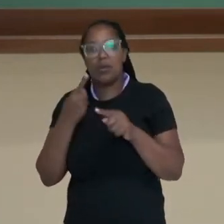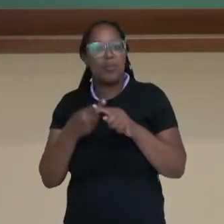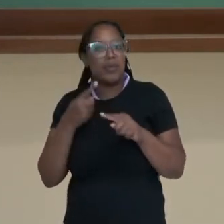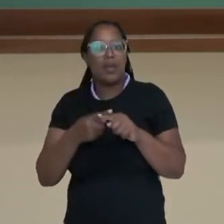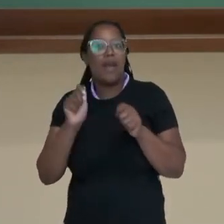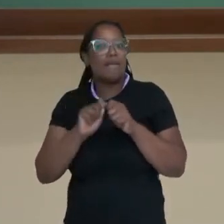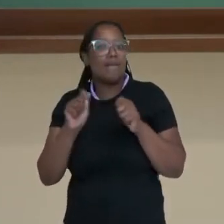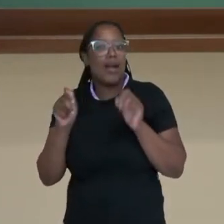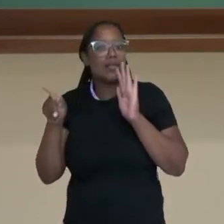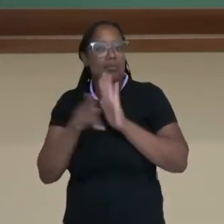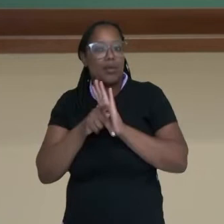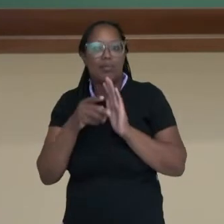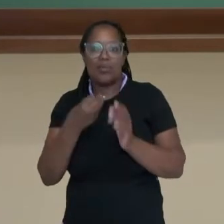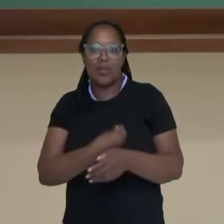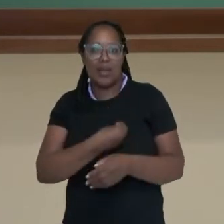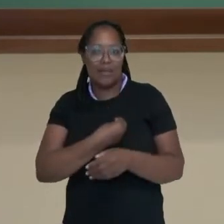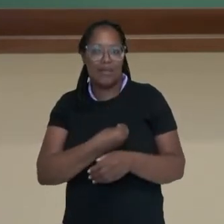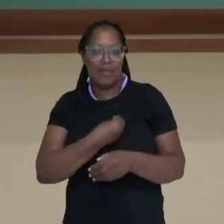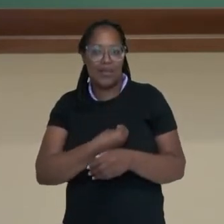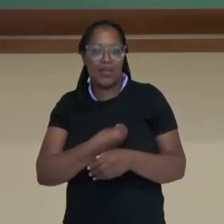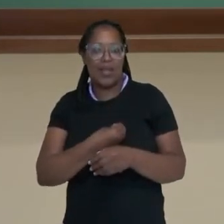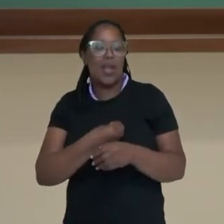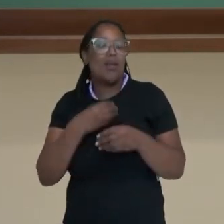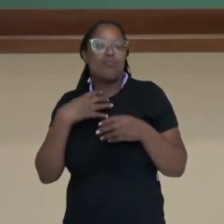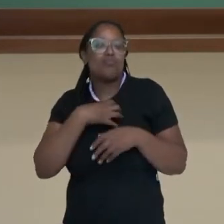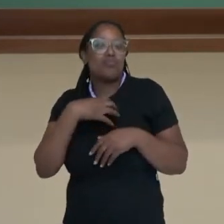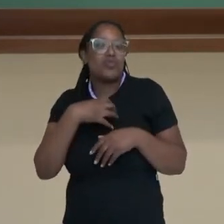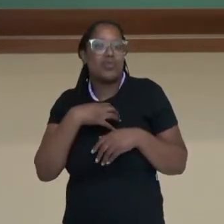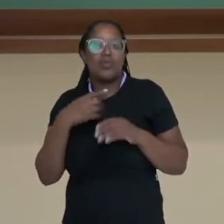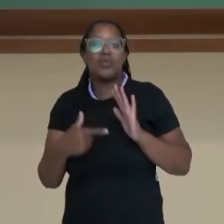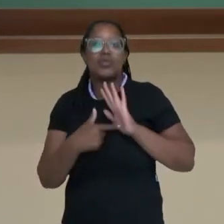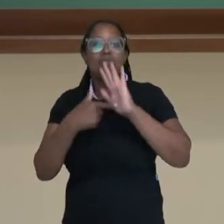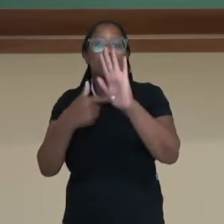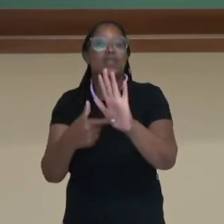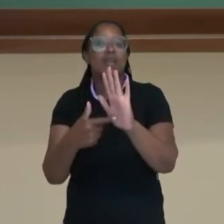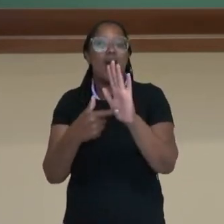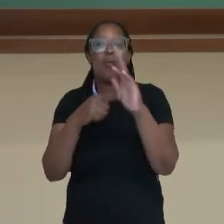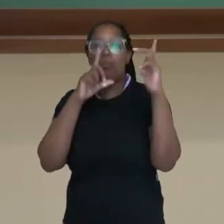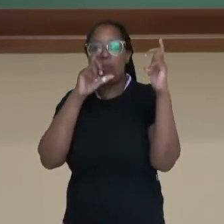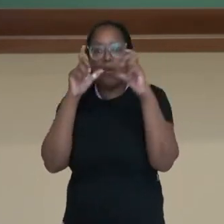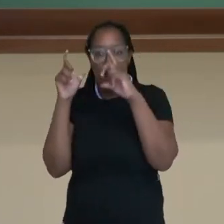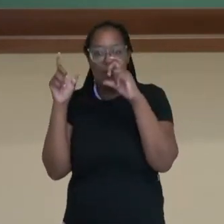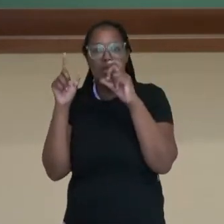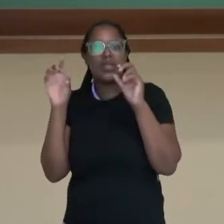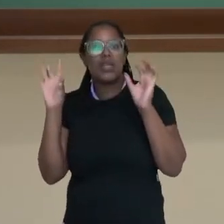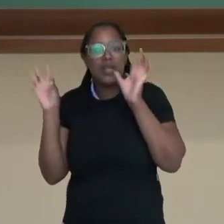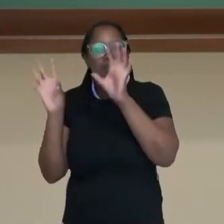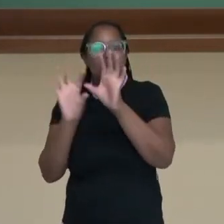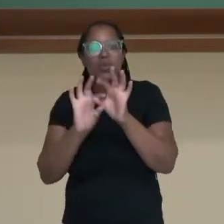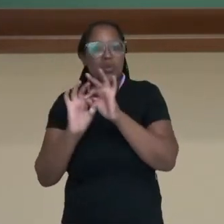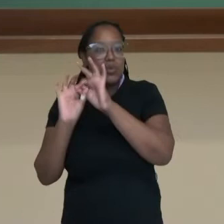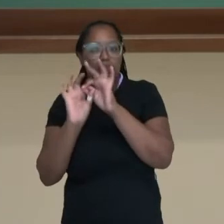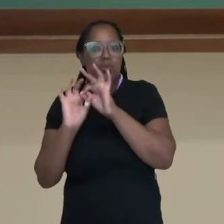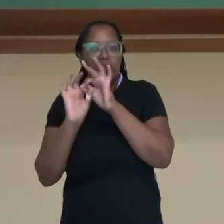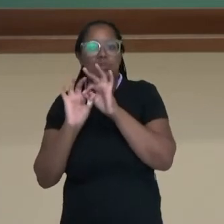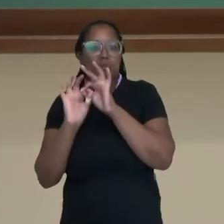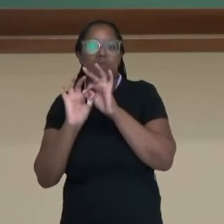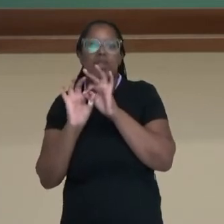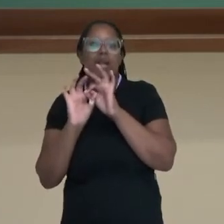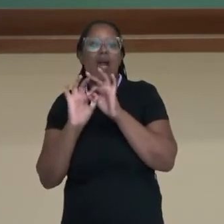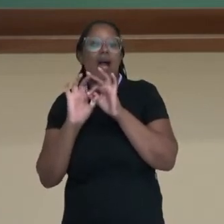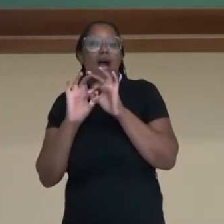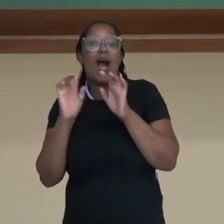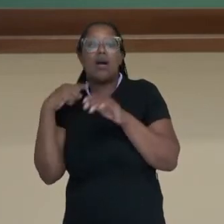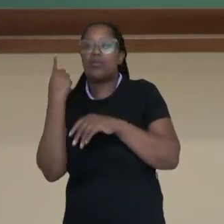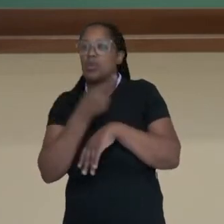são representações. É uma forma, é uma imagem que nos liga ao que é divino, nos liga à